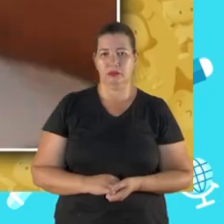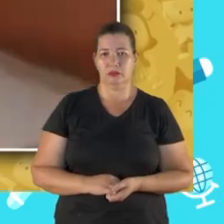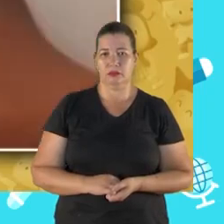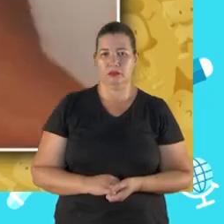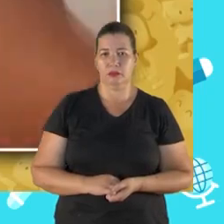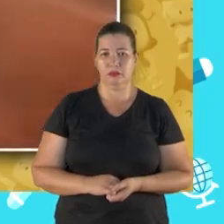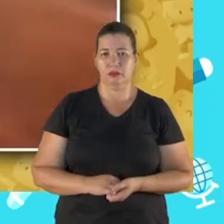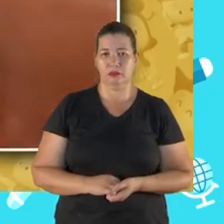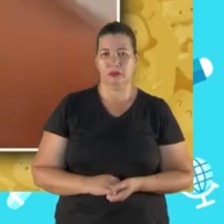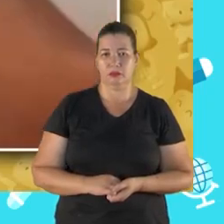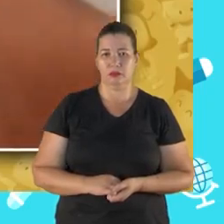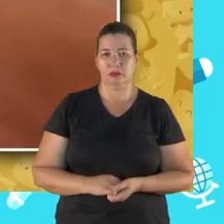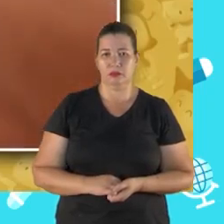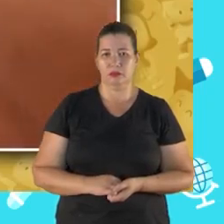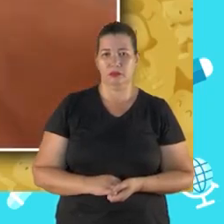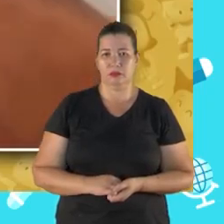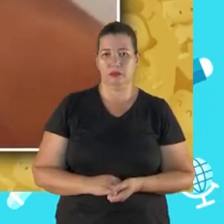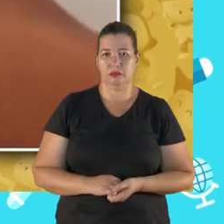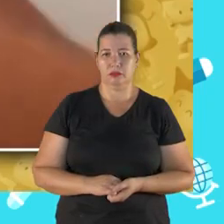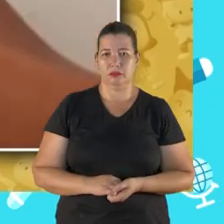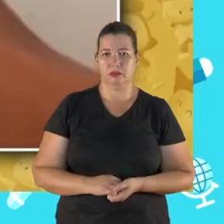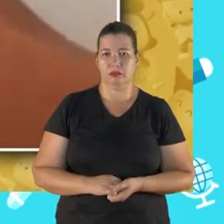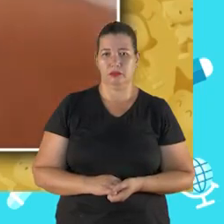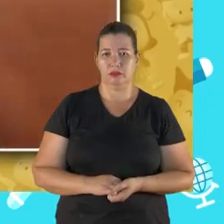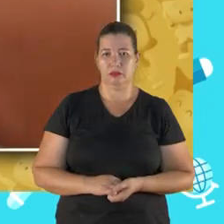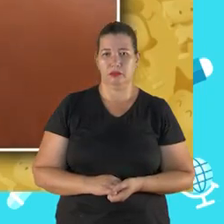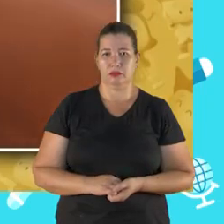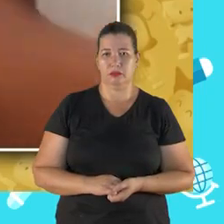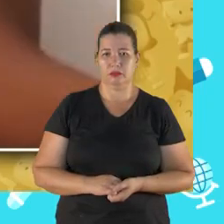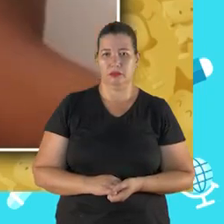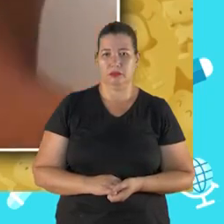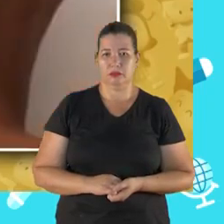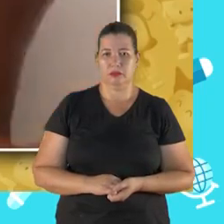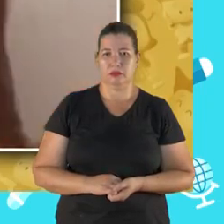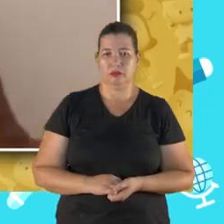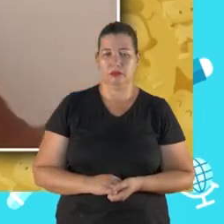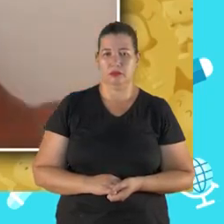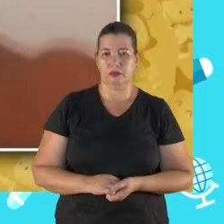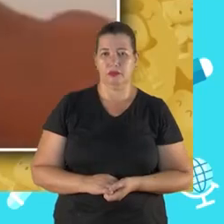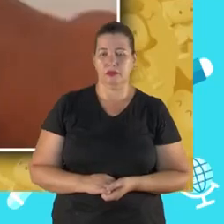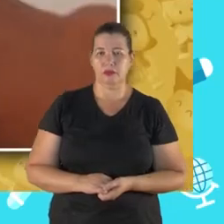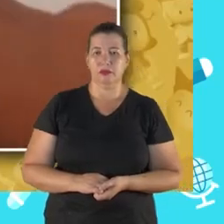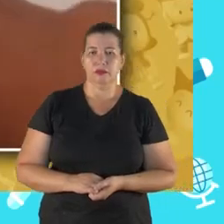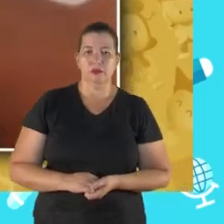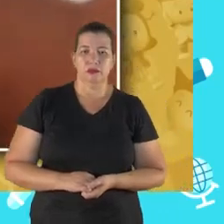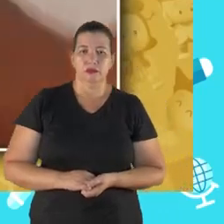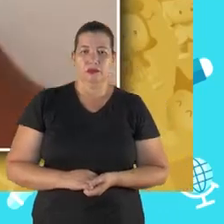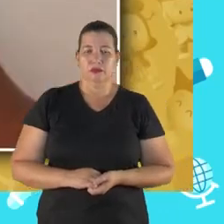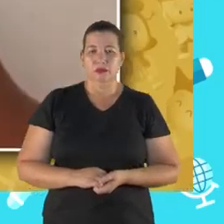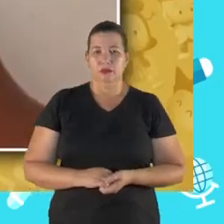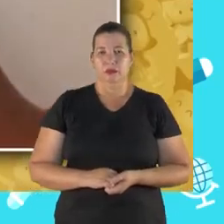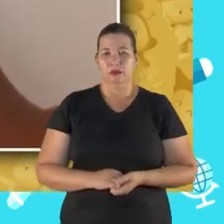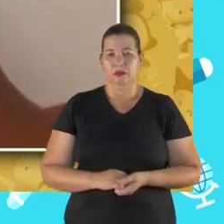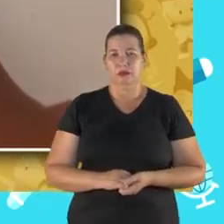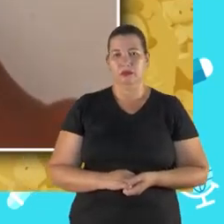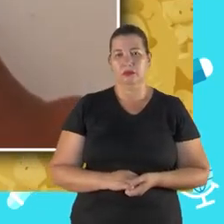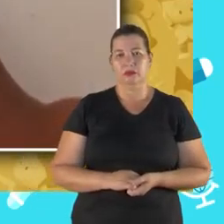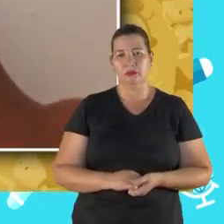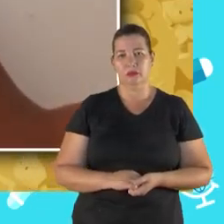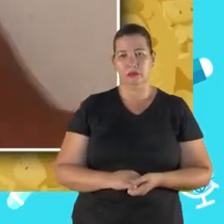Agora, eu vou colocar um cinto na Bayomi. Ó, vai ficar melhor, né? Vai ficar